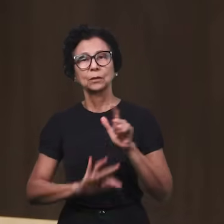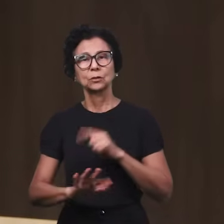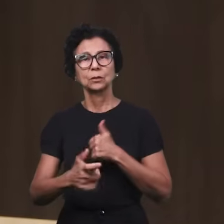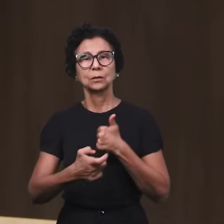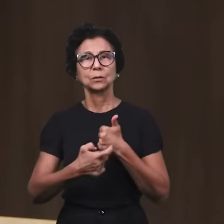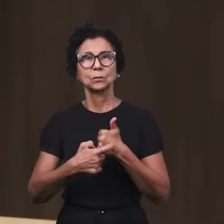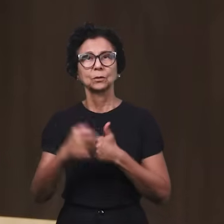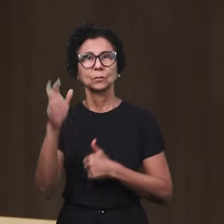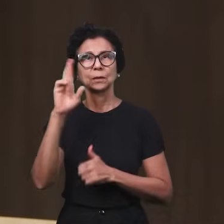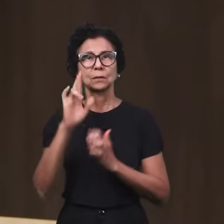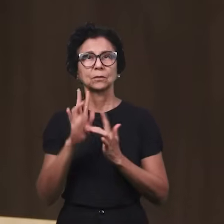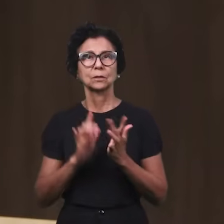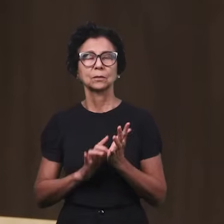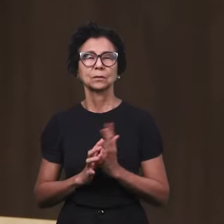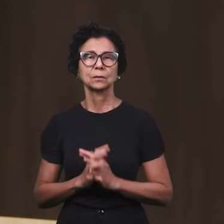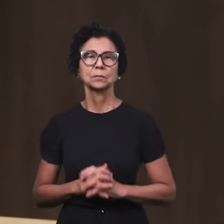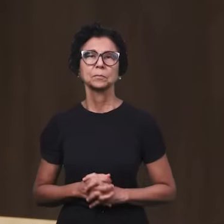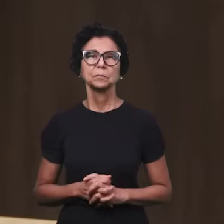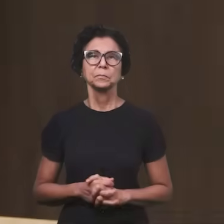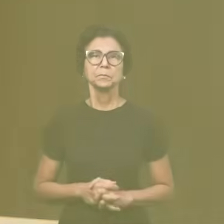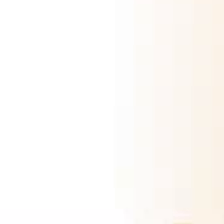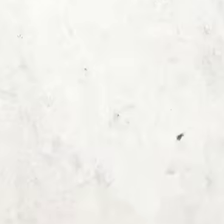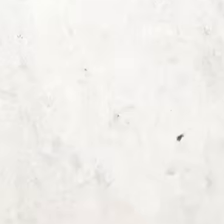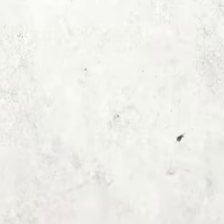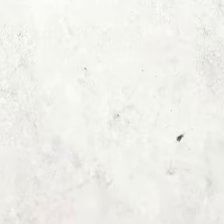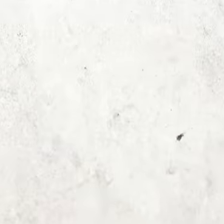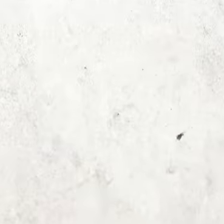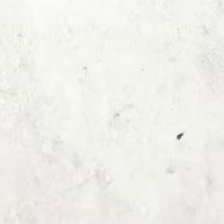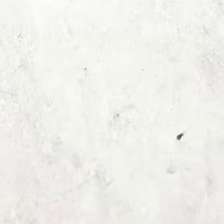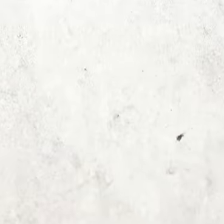A todos, a paz do Senhor Jesus.